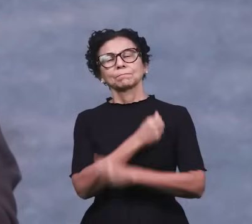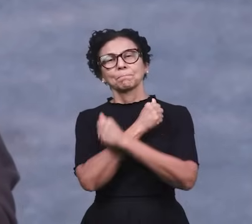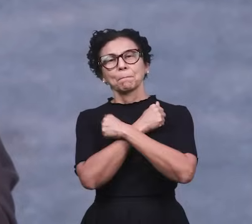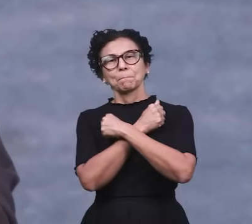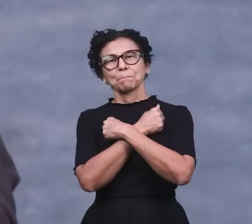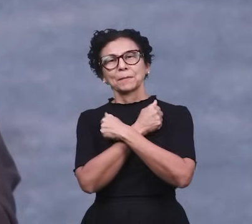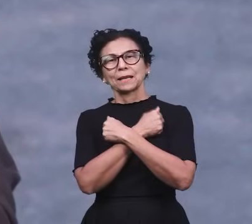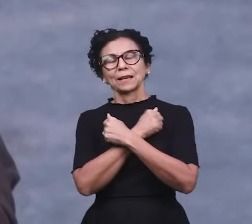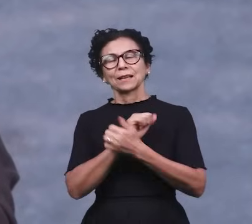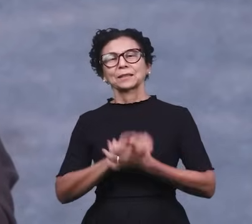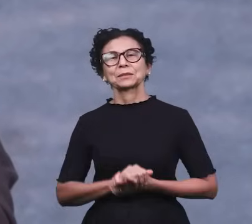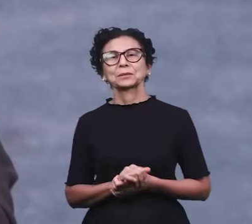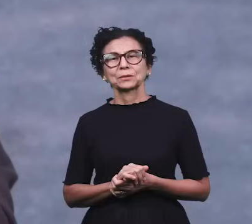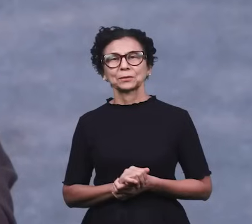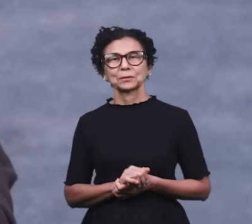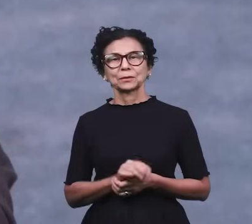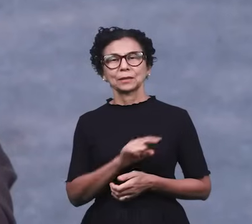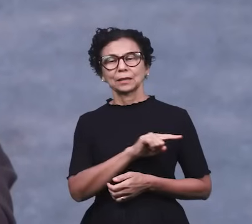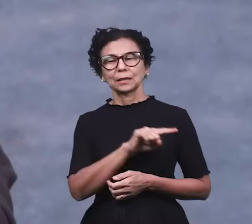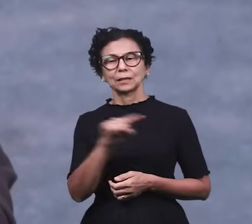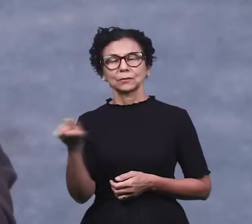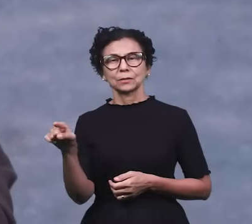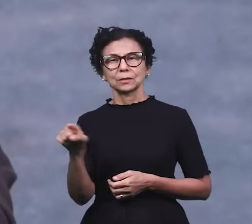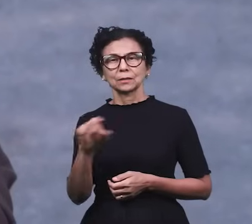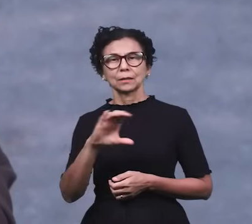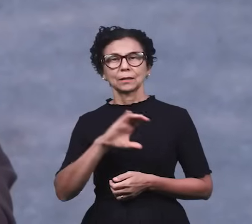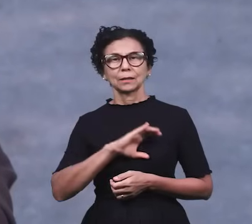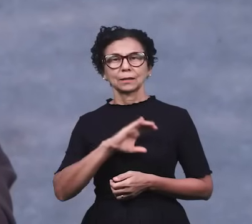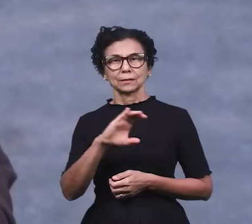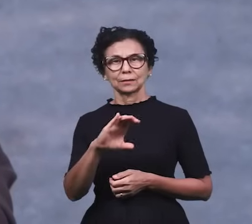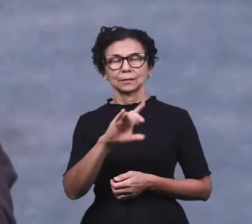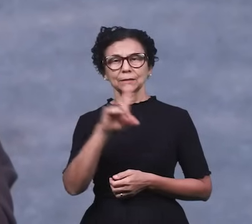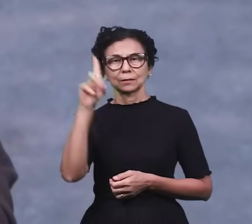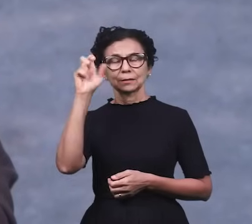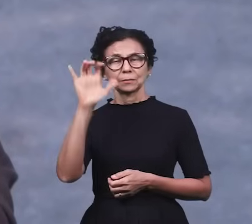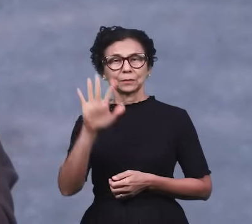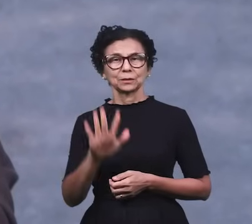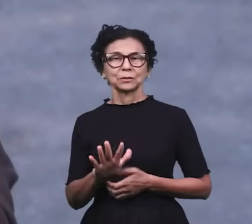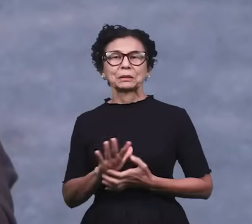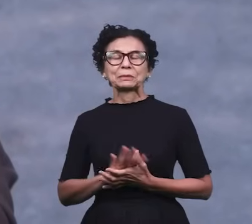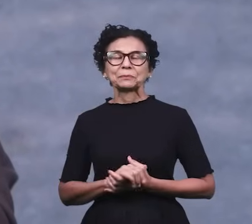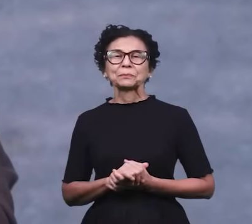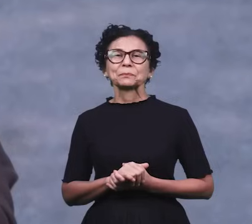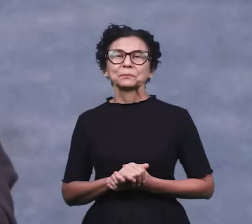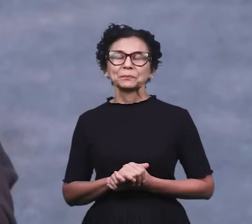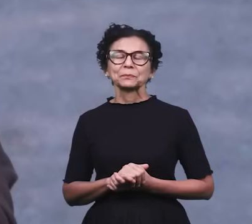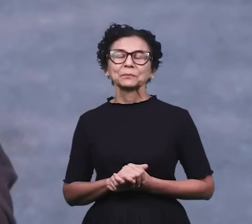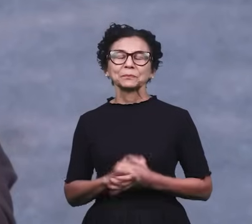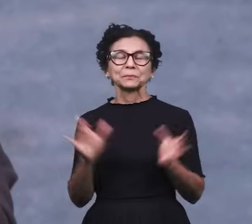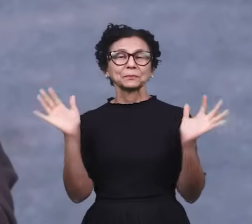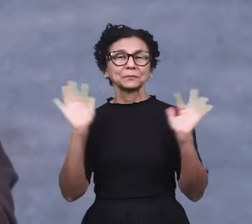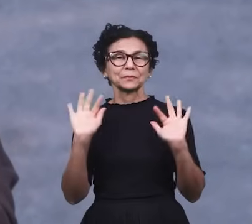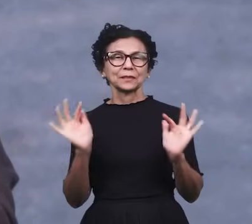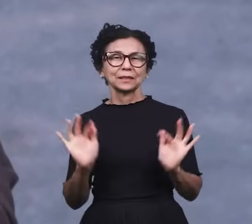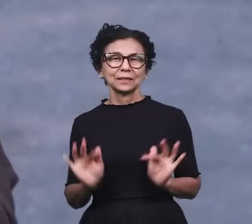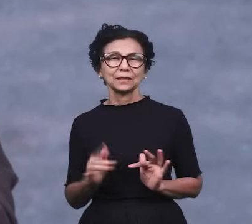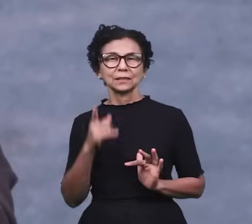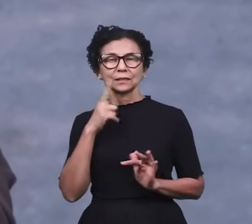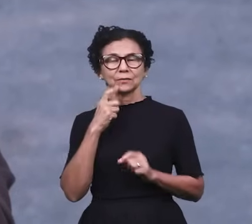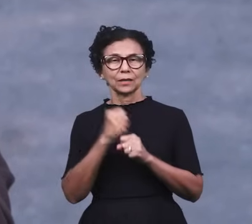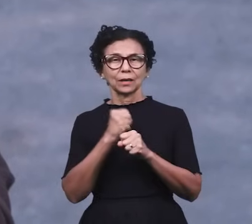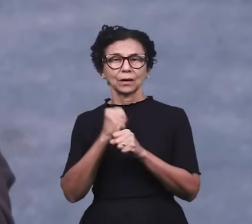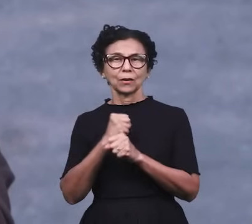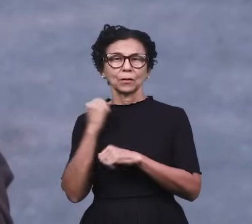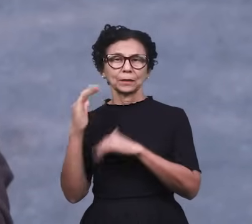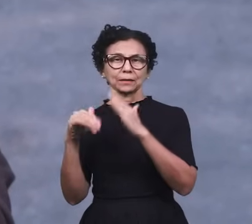sua participação, forte abraço aos nossos irmãos aí do Canadá, que Deus abençoe, temos estado